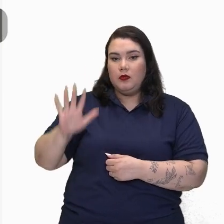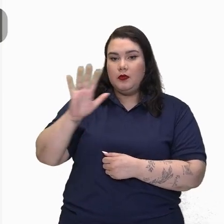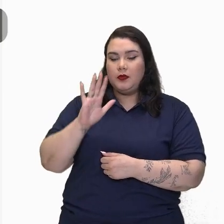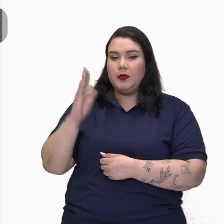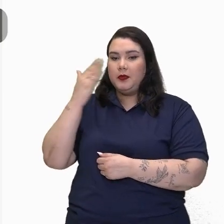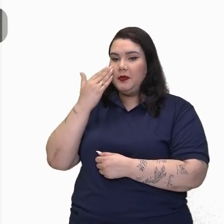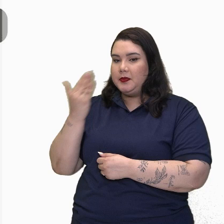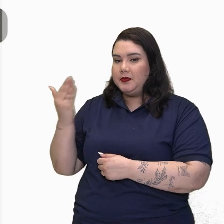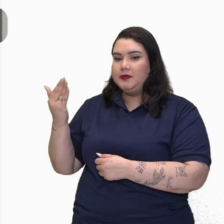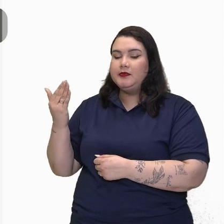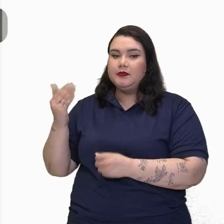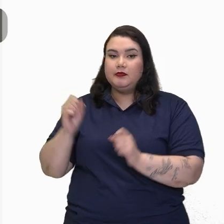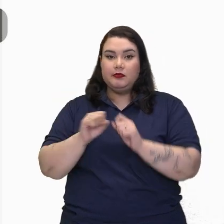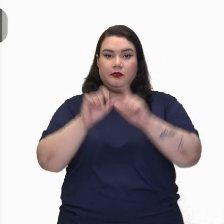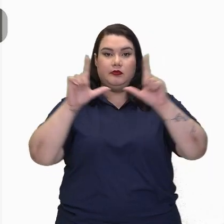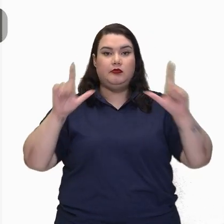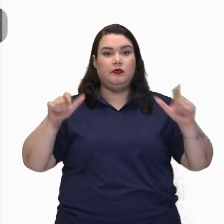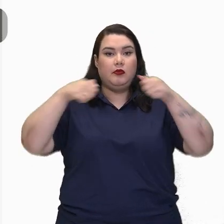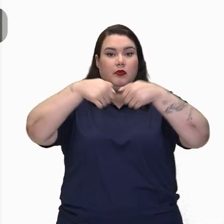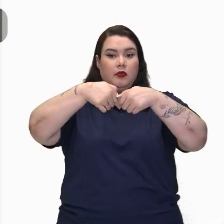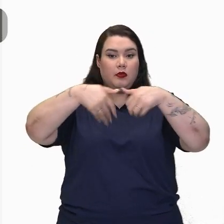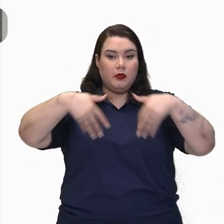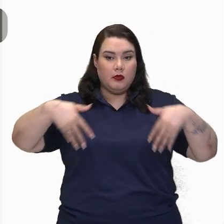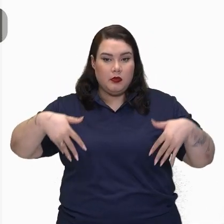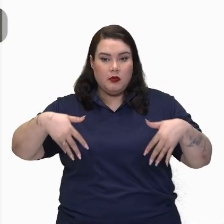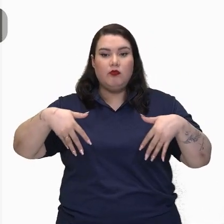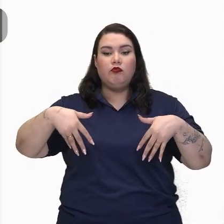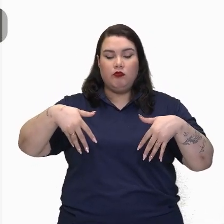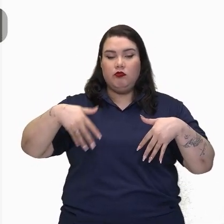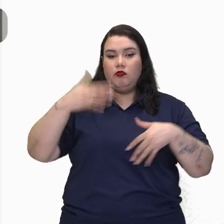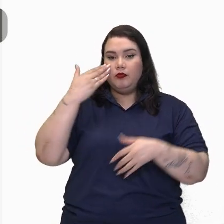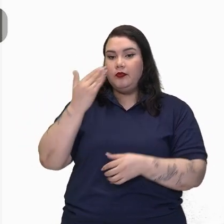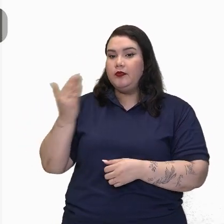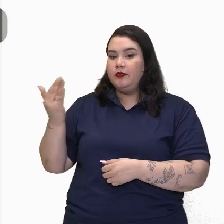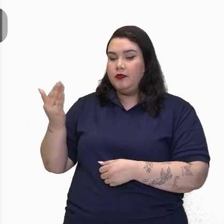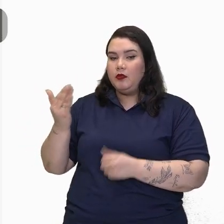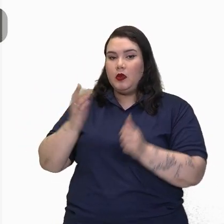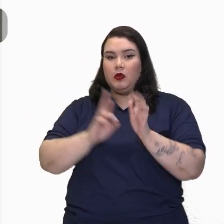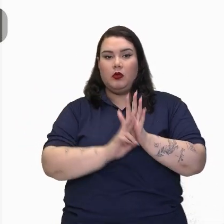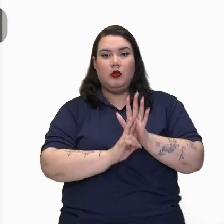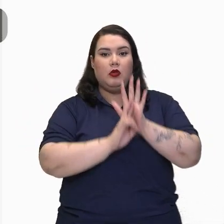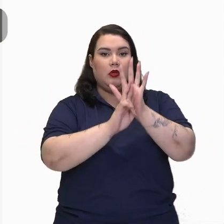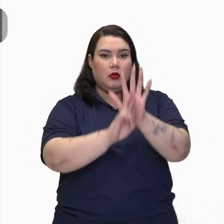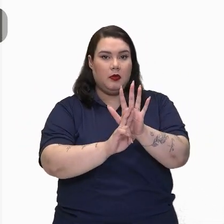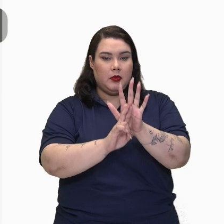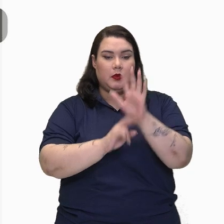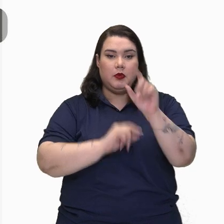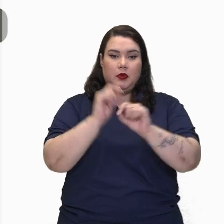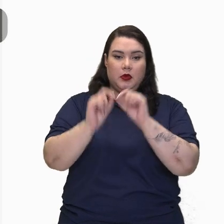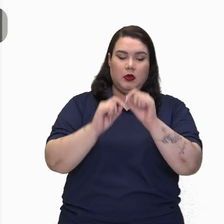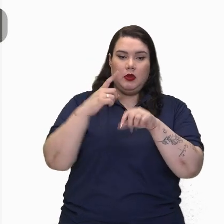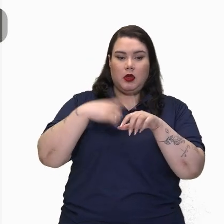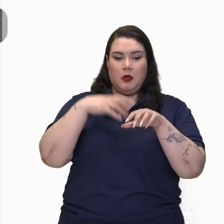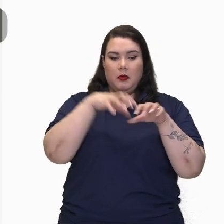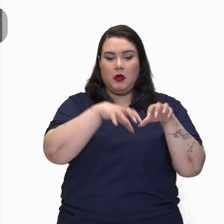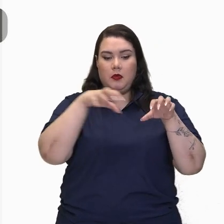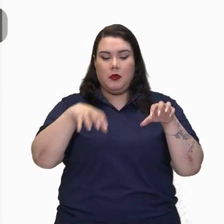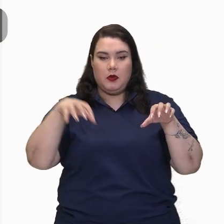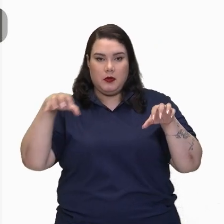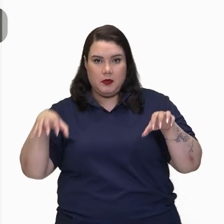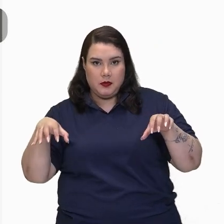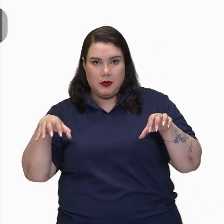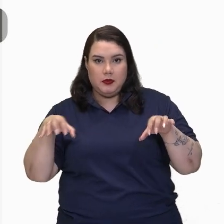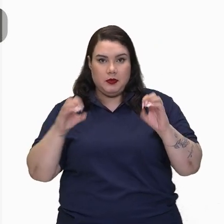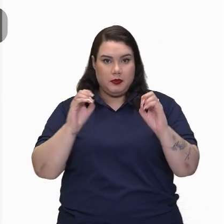forma mais ampliada, né, para vocês observarem com mais detalhes, a representação e a divisão dos níveis